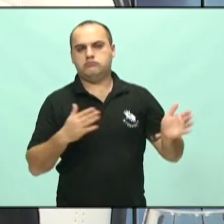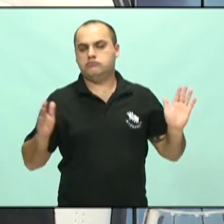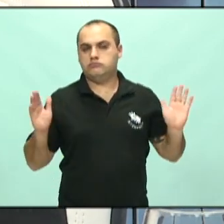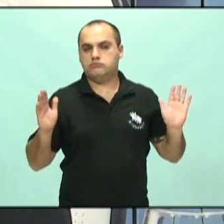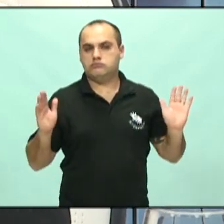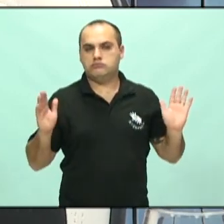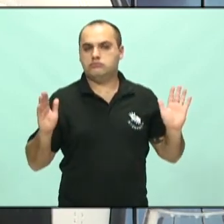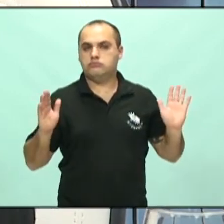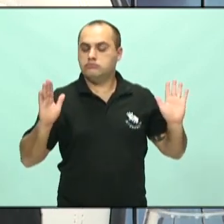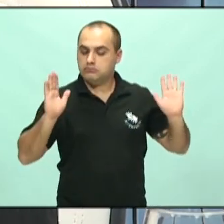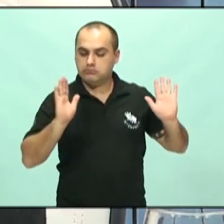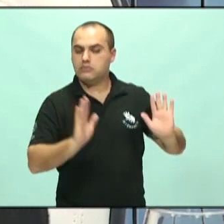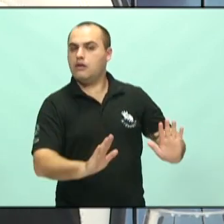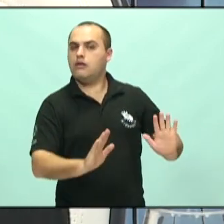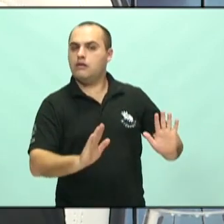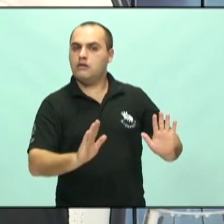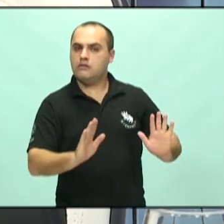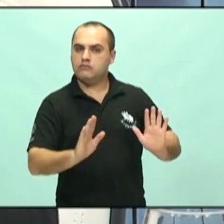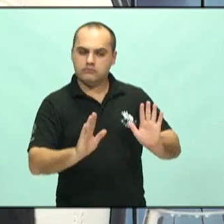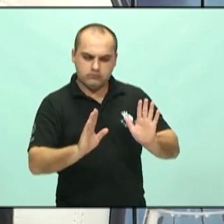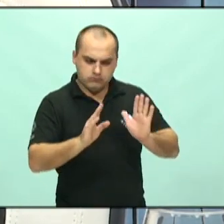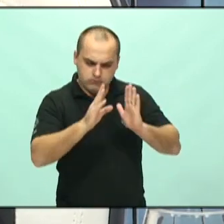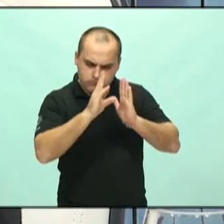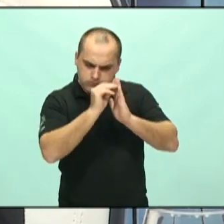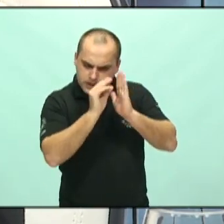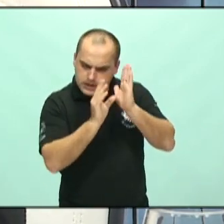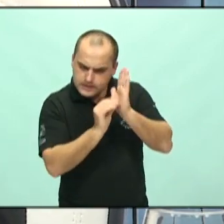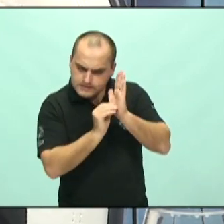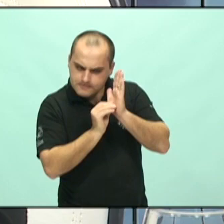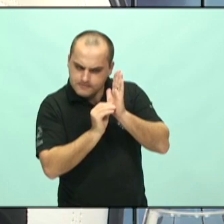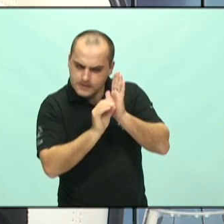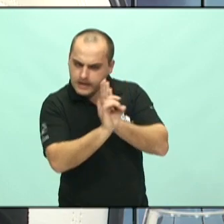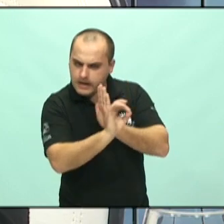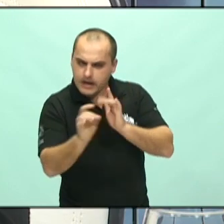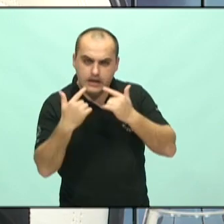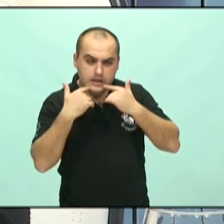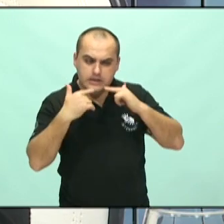dos símbolos, das coisas que são peculiares de cada linguagem, né?